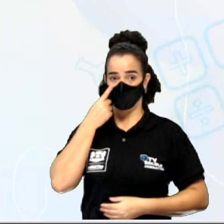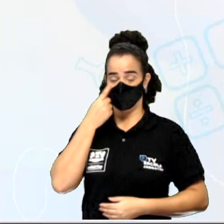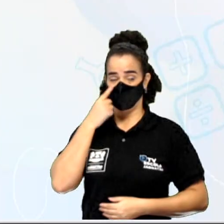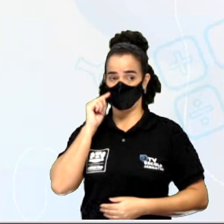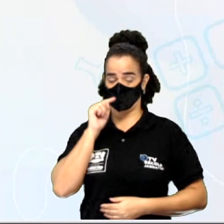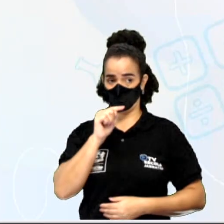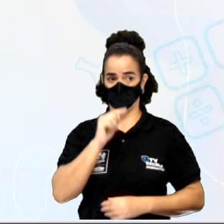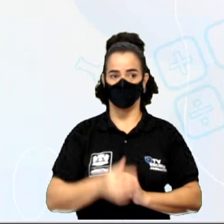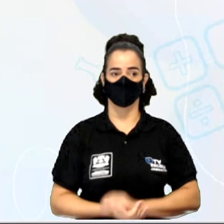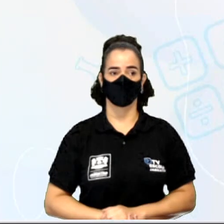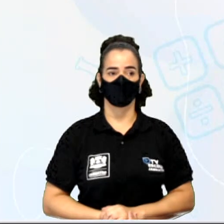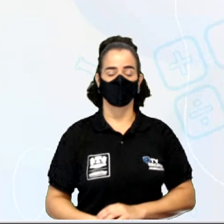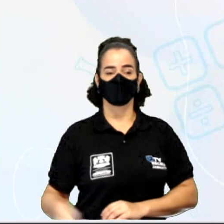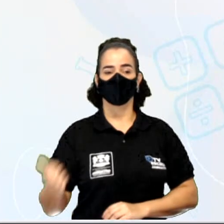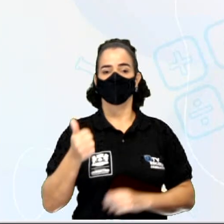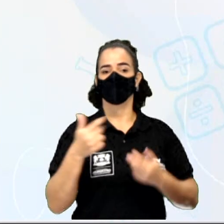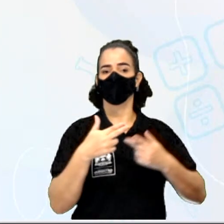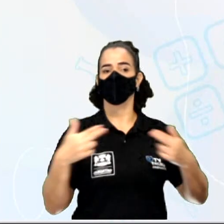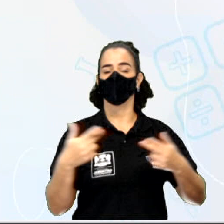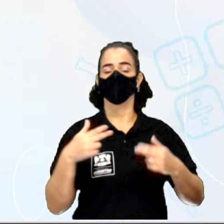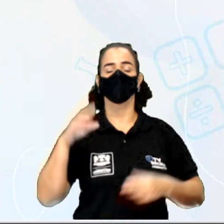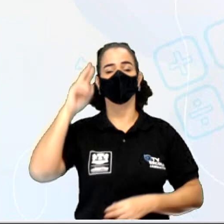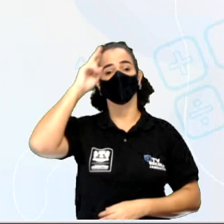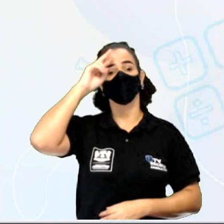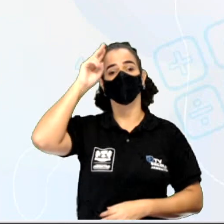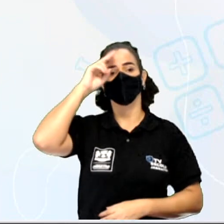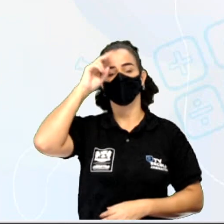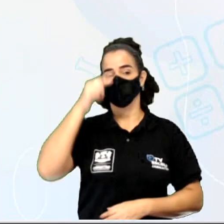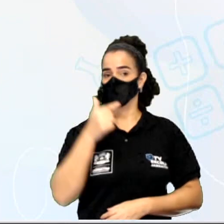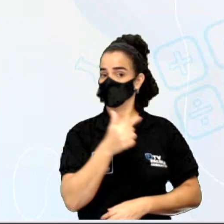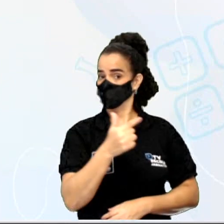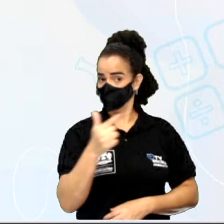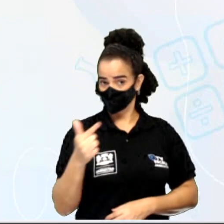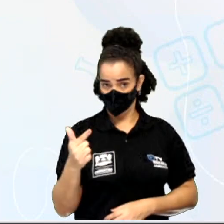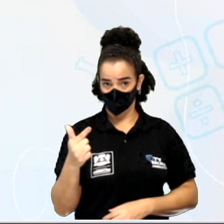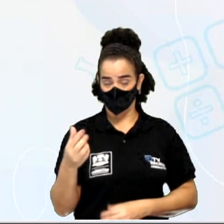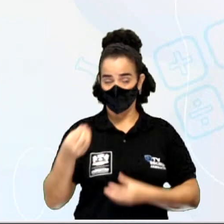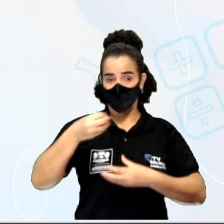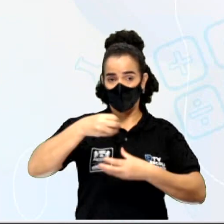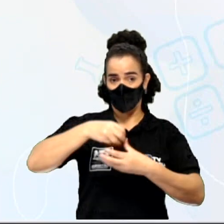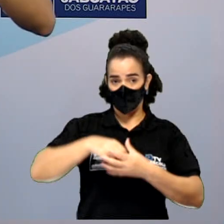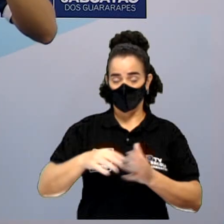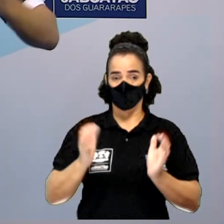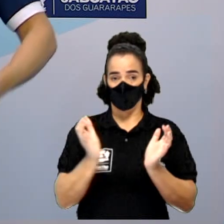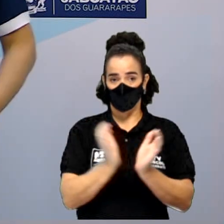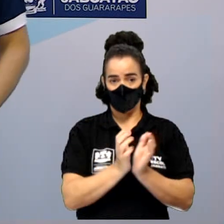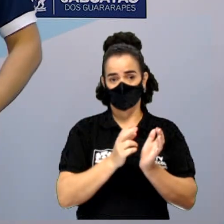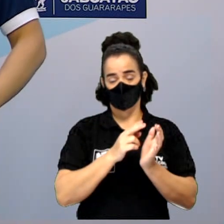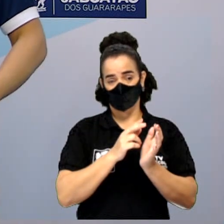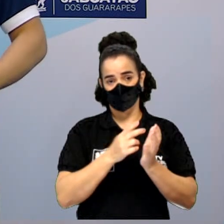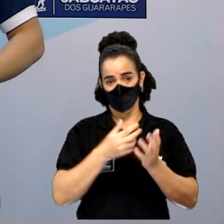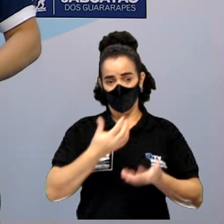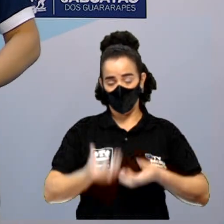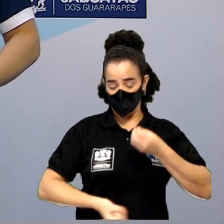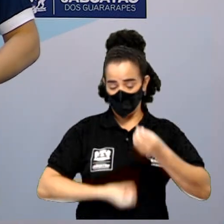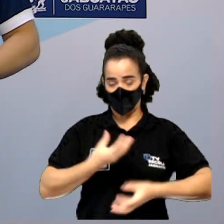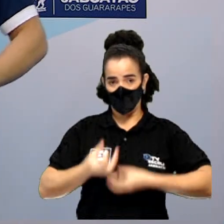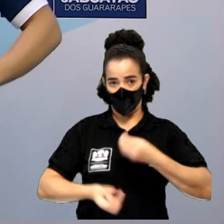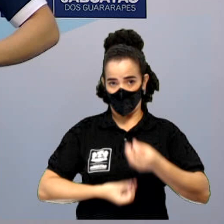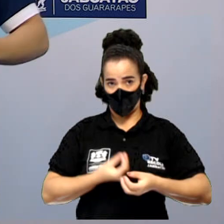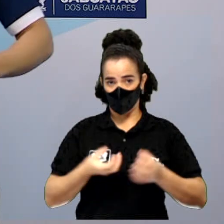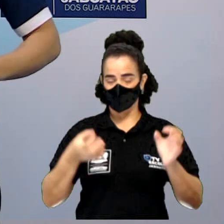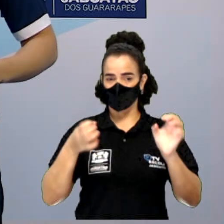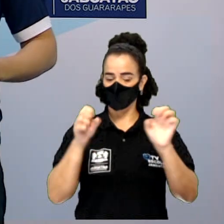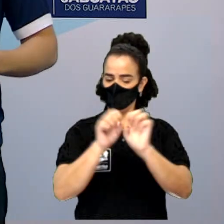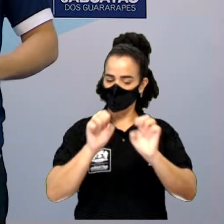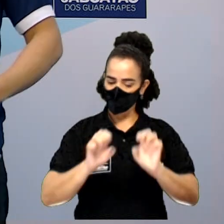seguinte. Primeira coisa que nós devemos lembrar, não existem dentro das classificações de poema uma estrutura fixa.